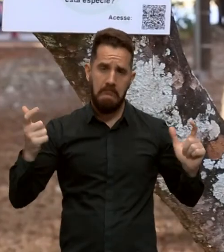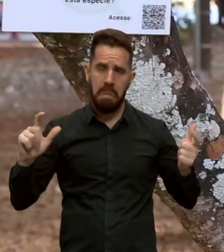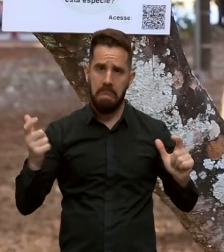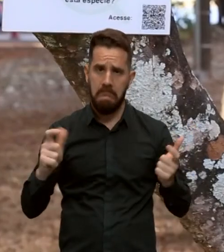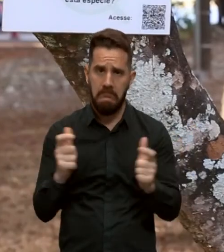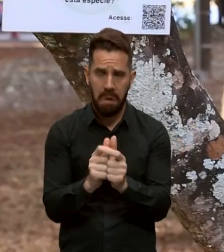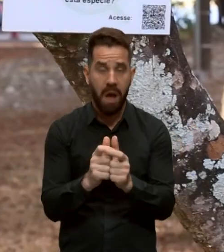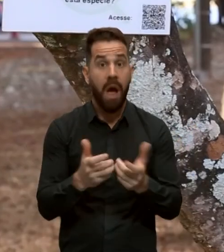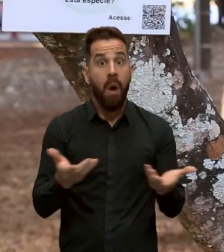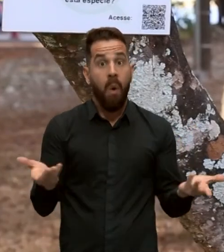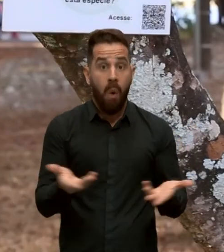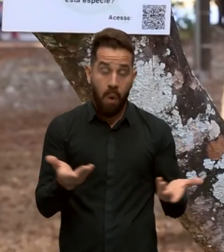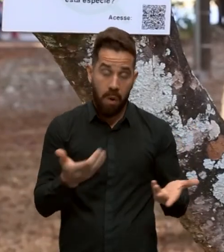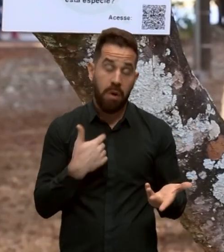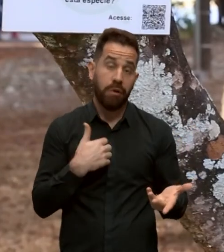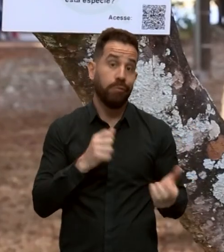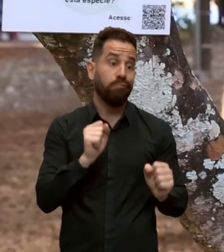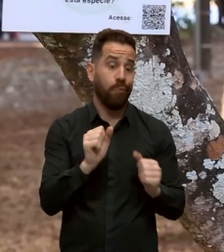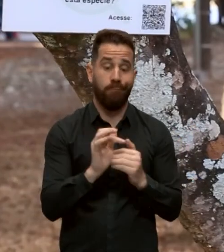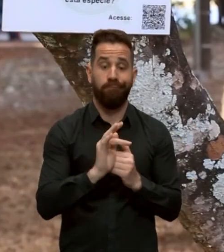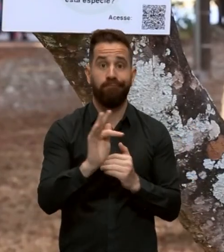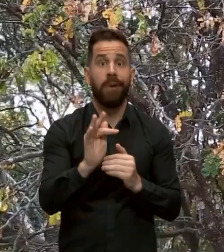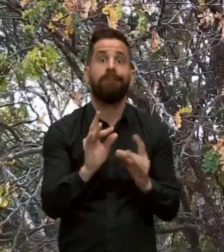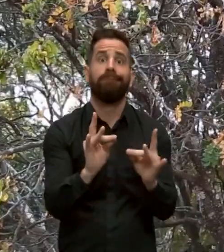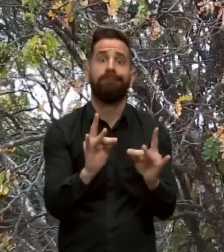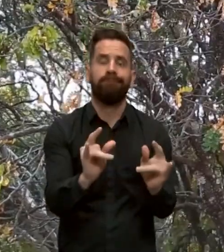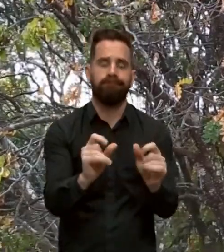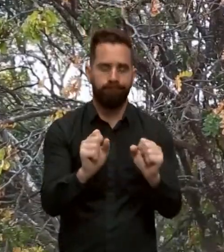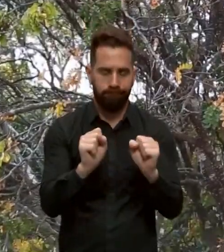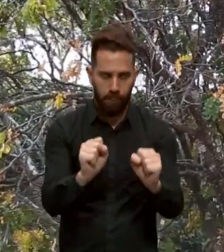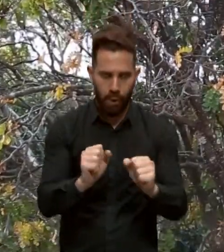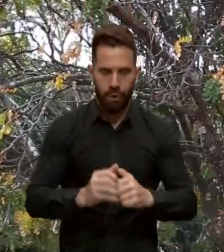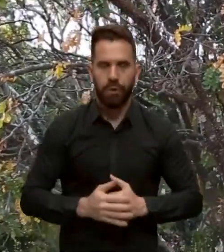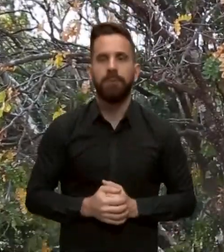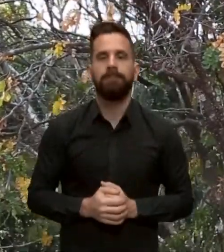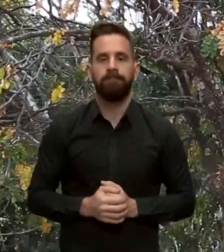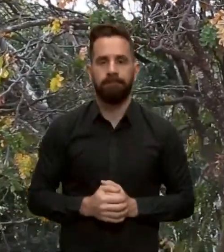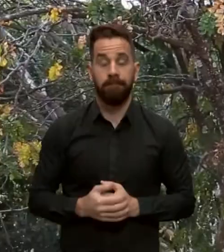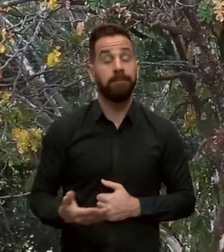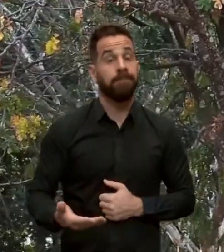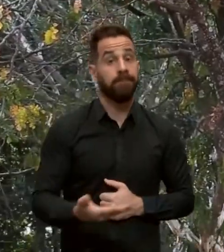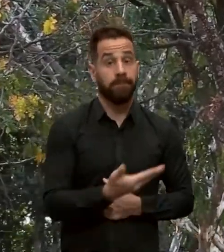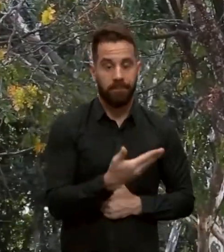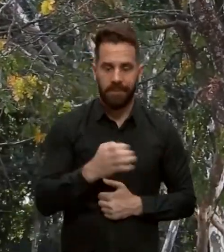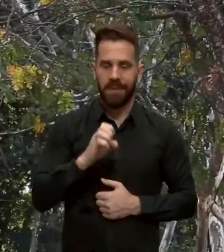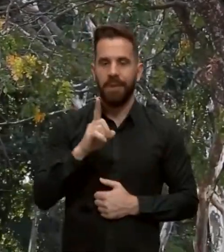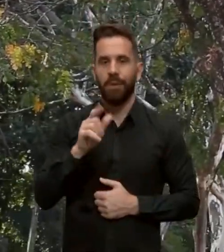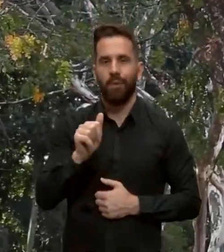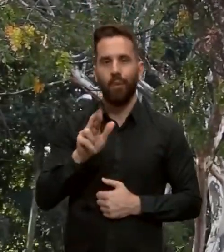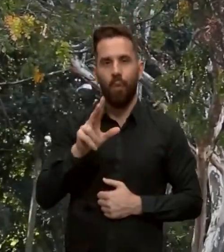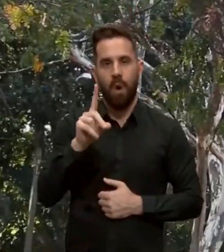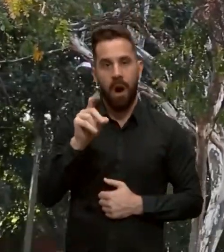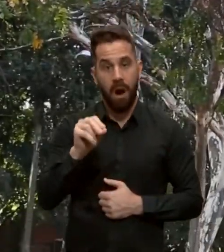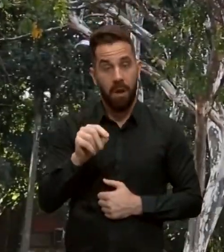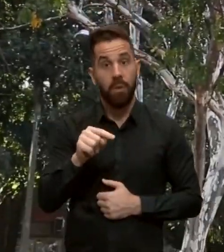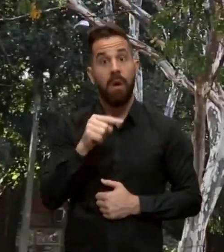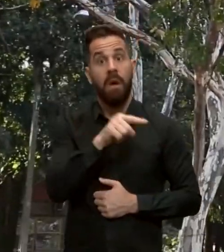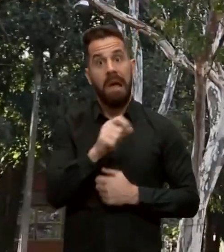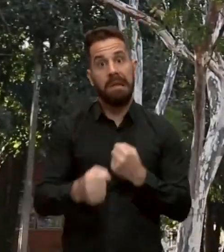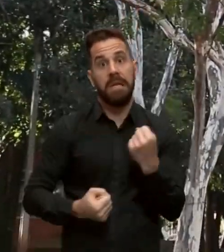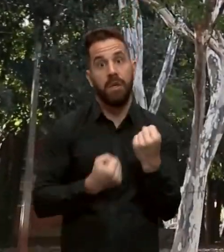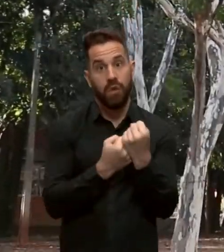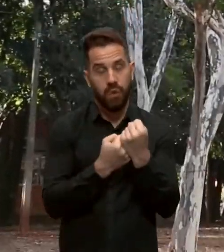hoje em dia essa espécie se encontra em perigo de extinção. Segundo Eduardo Fernando, assessor técnico do Centro Nacional